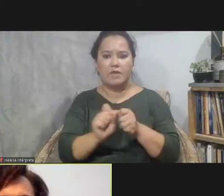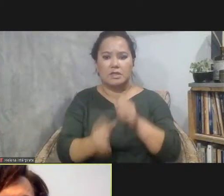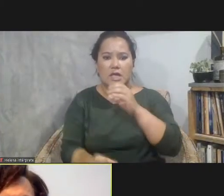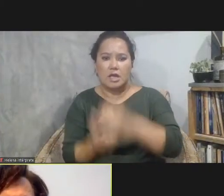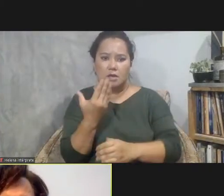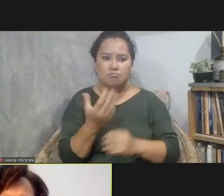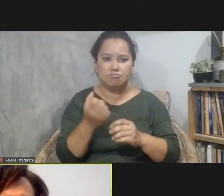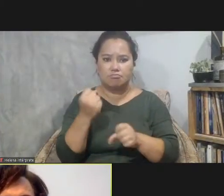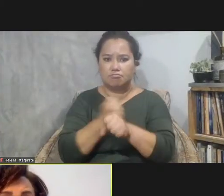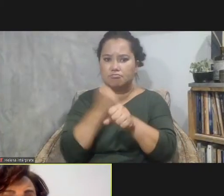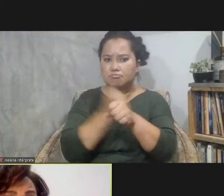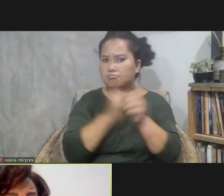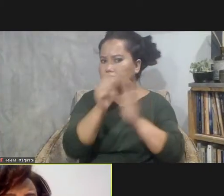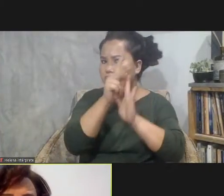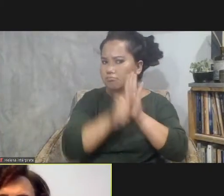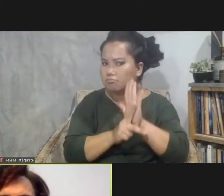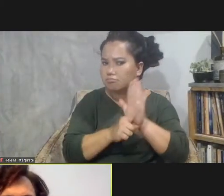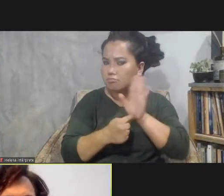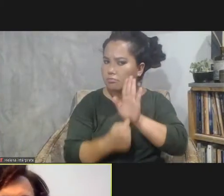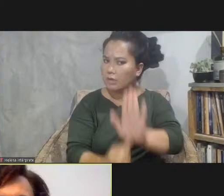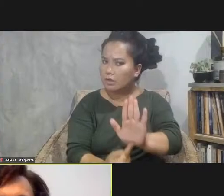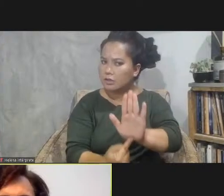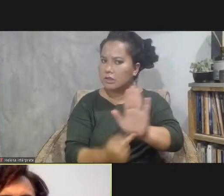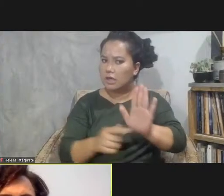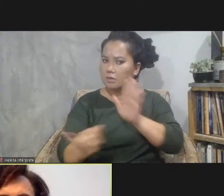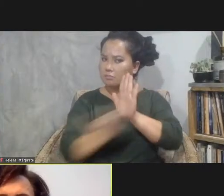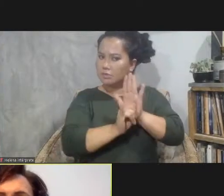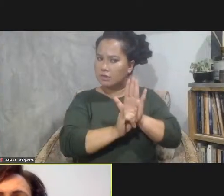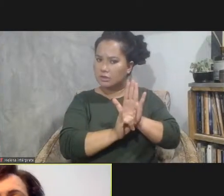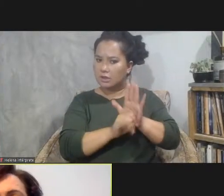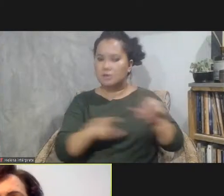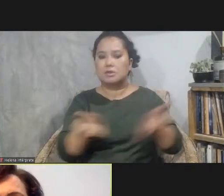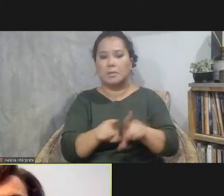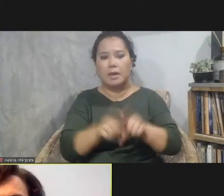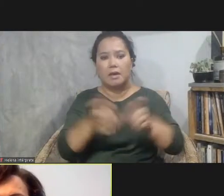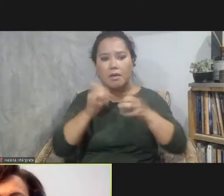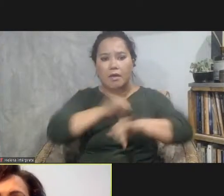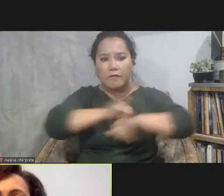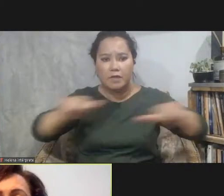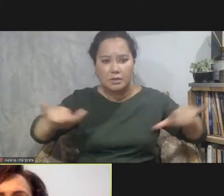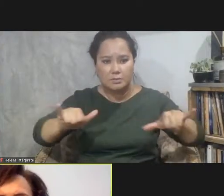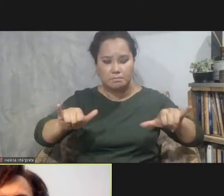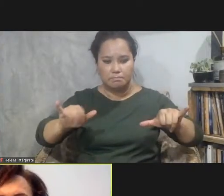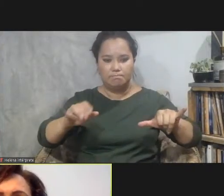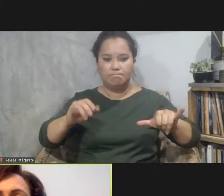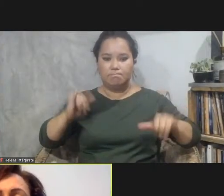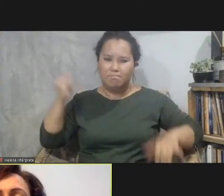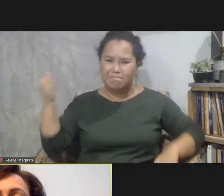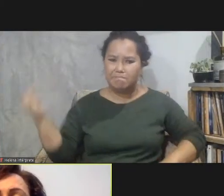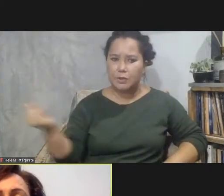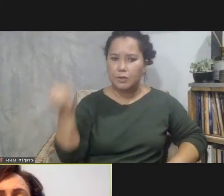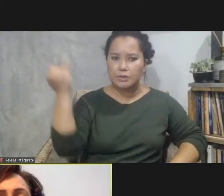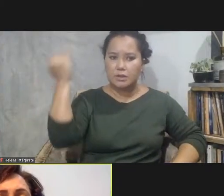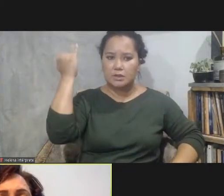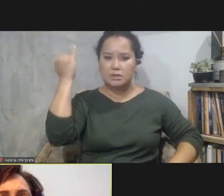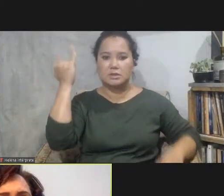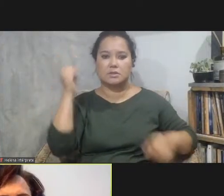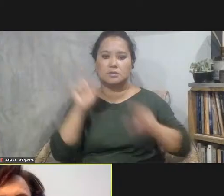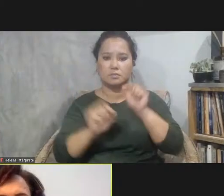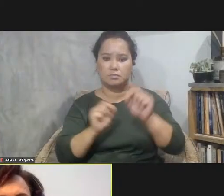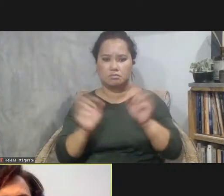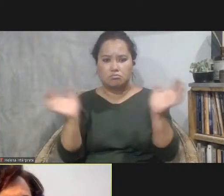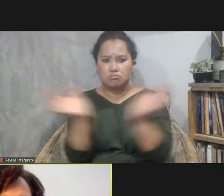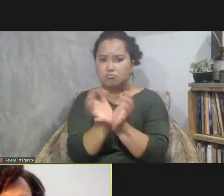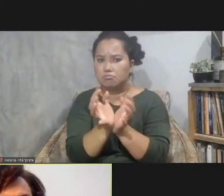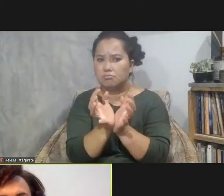sua identidade. Quero também destacar como parte fundamental desse time a competente e comprometida equipe do